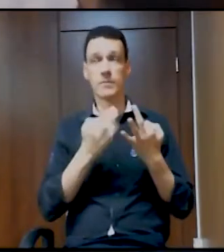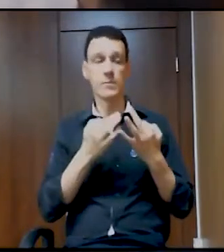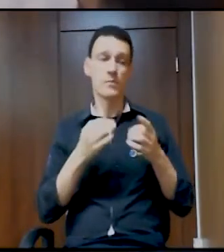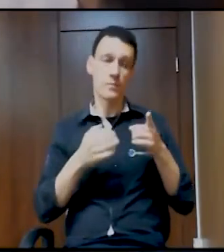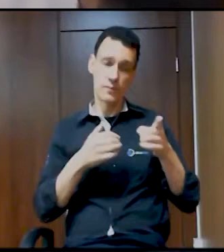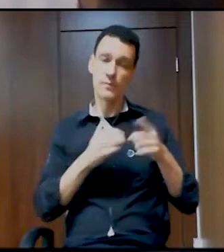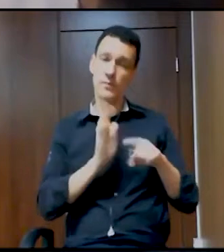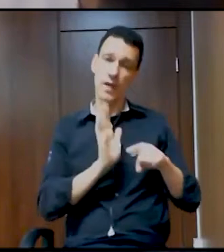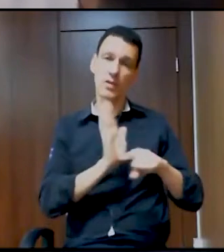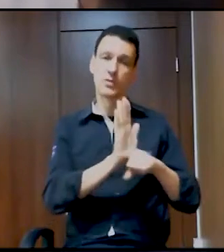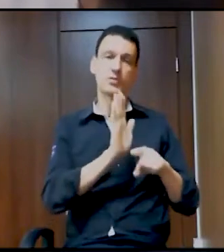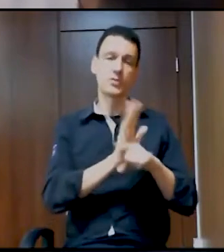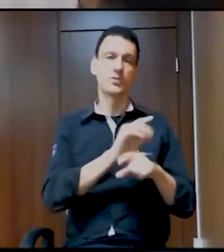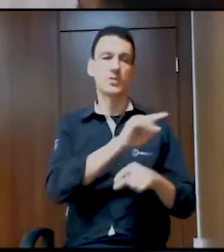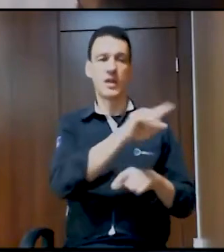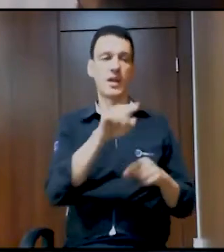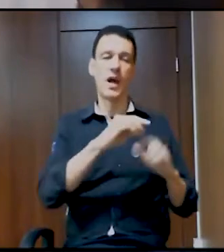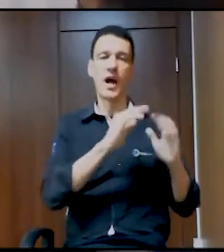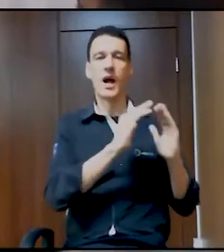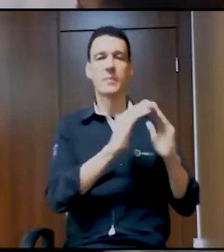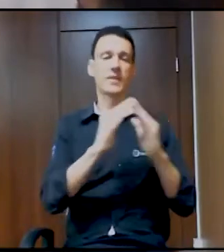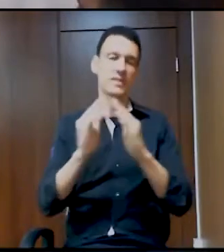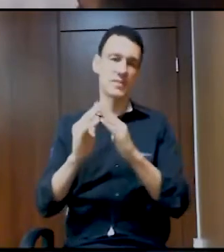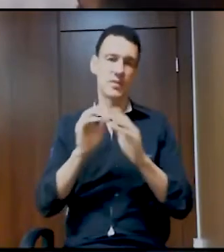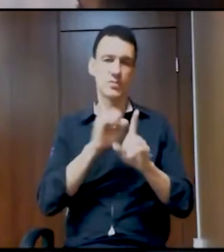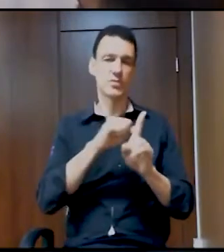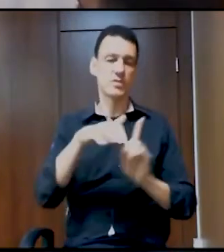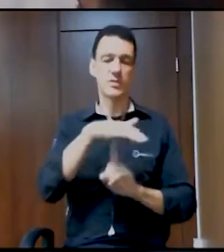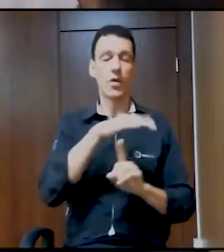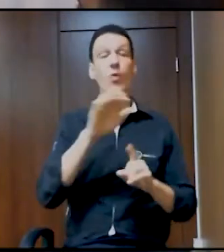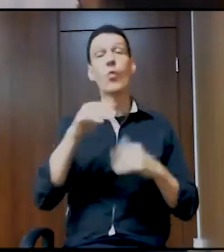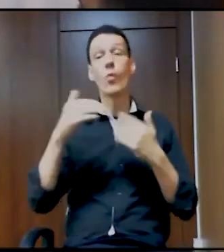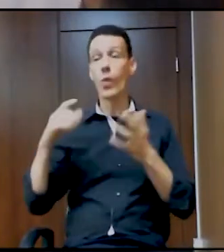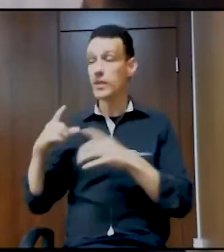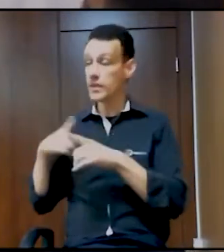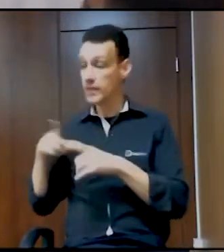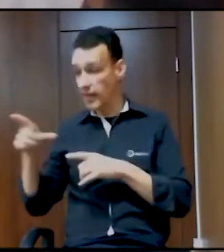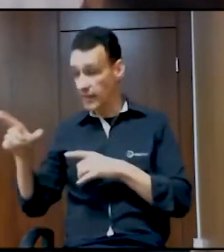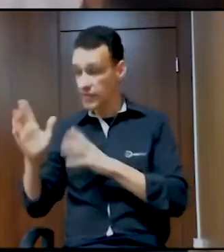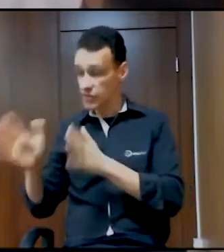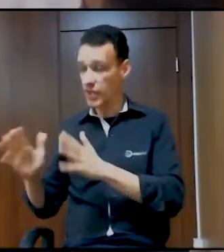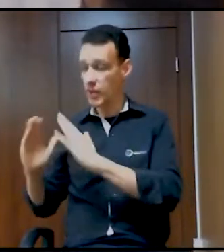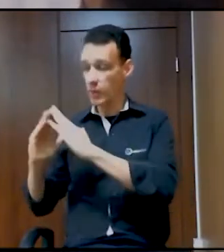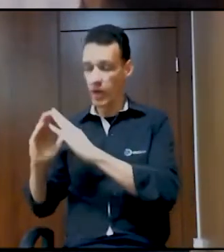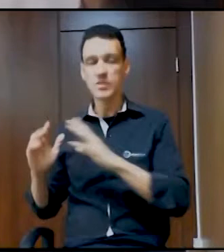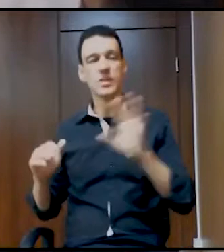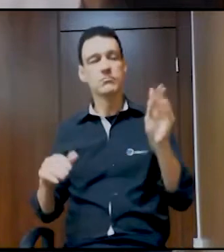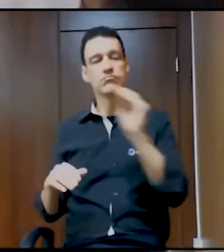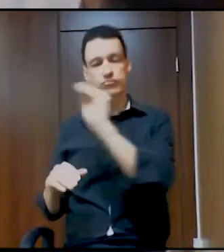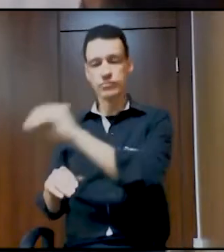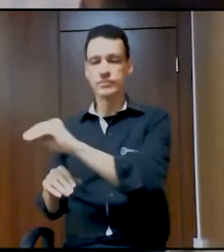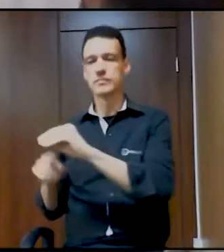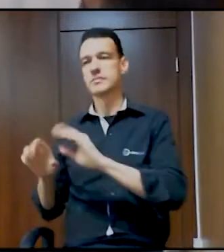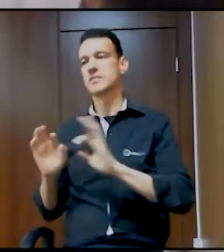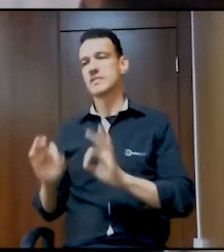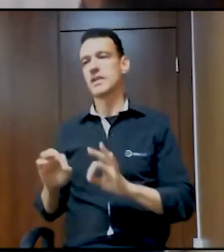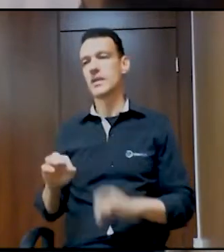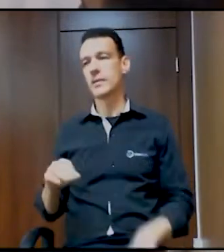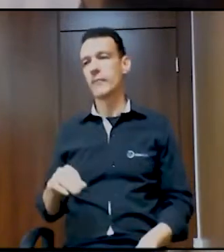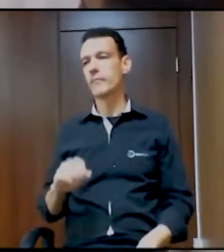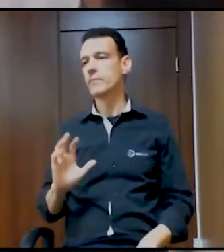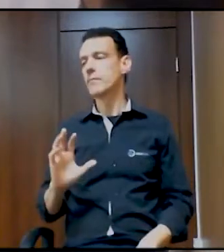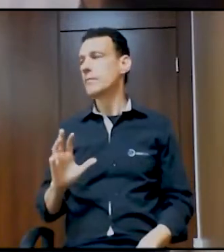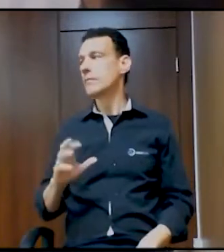na fila de habitação social e o dia que tiver a moradia, elas sejam atendidas. Eu acredito que todos nós aqui